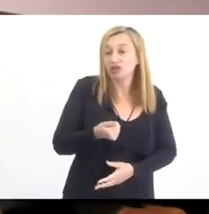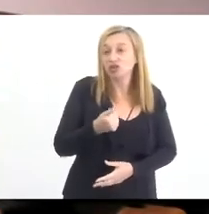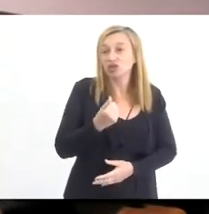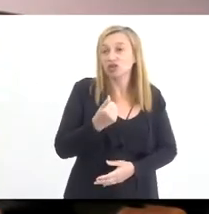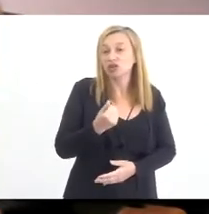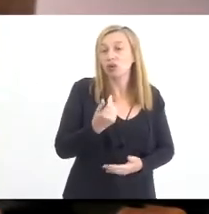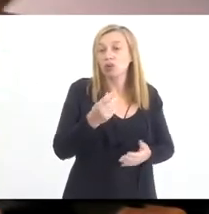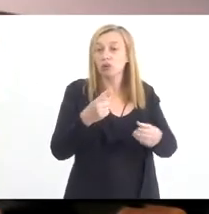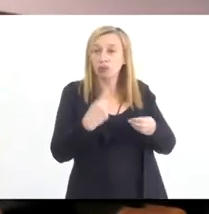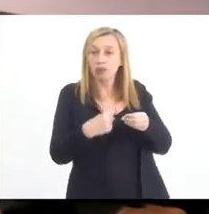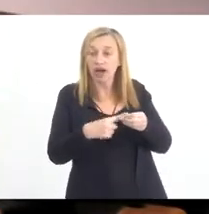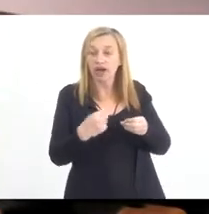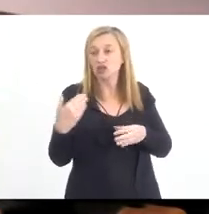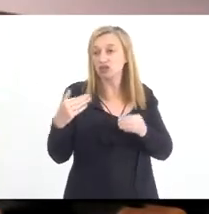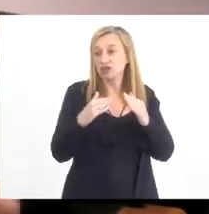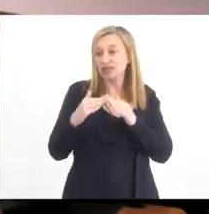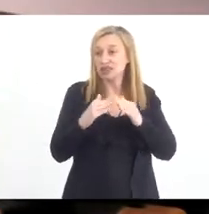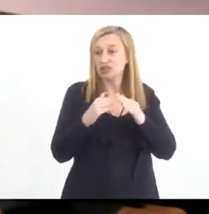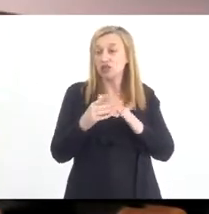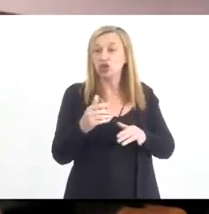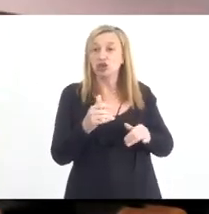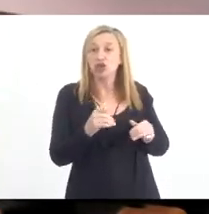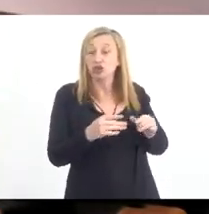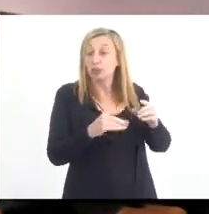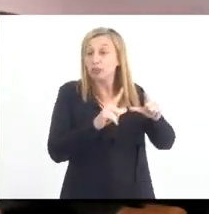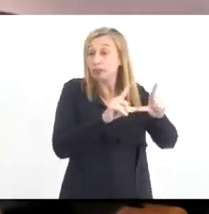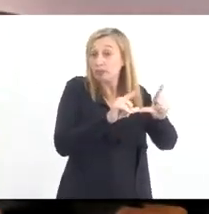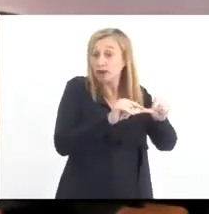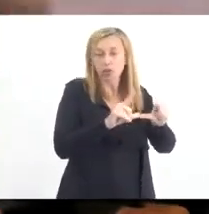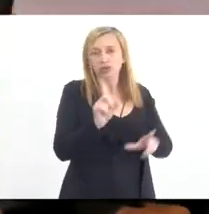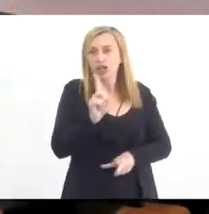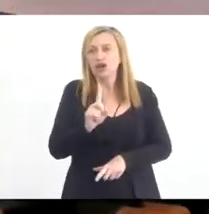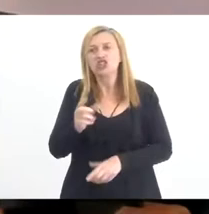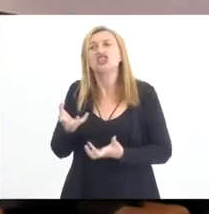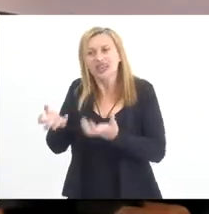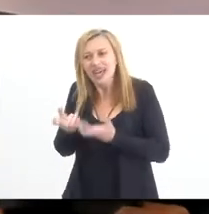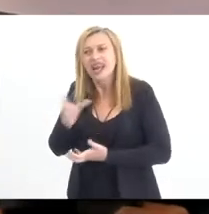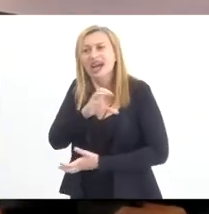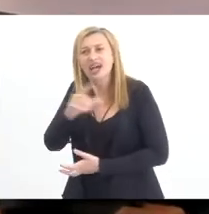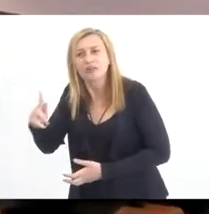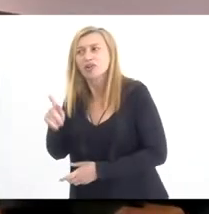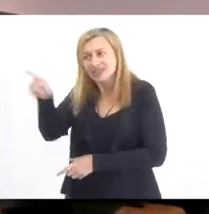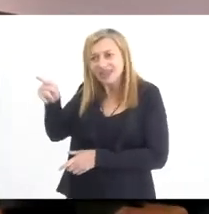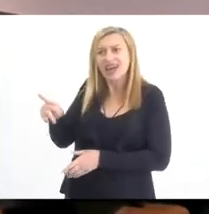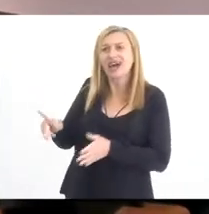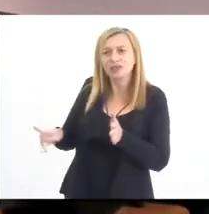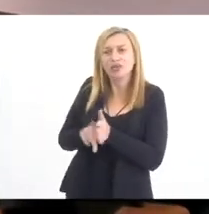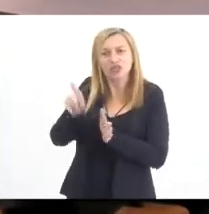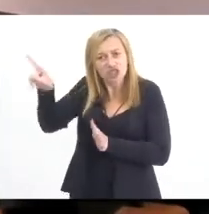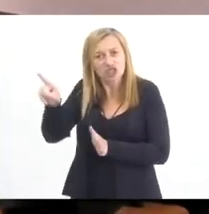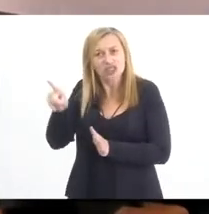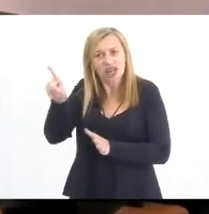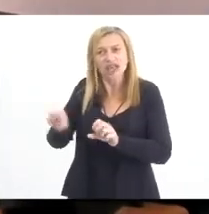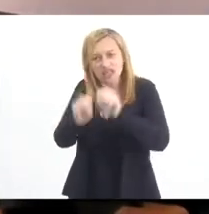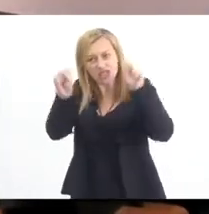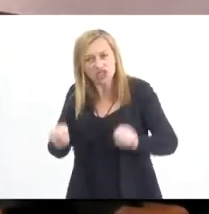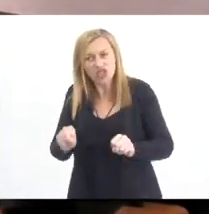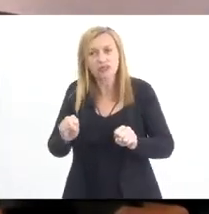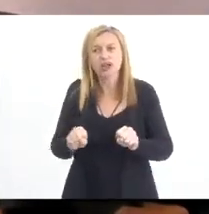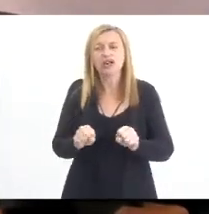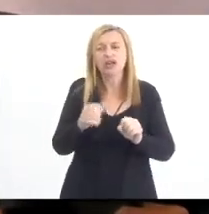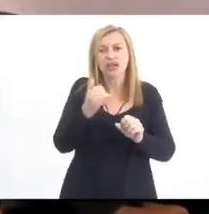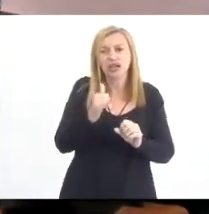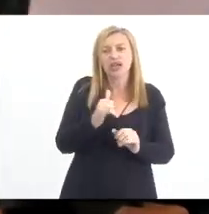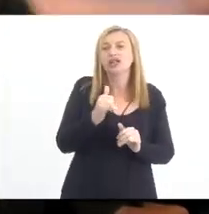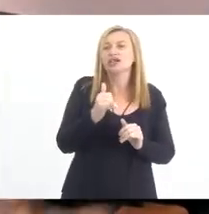né? Alguma coisa fantástica. Mas a gente quer Campo Grande, isso está lá no processo, está no SEI, no Sistema Eletrônico de Informação,